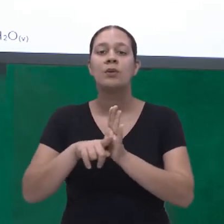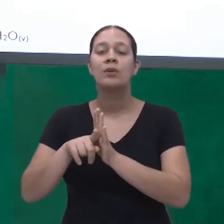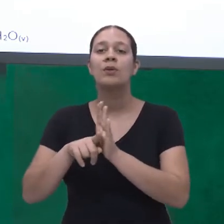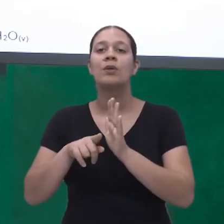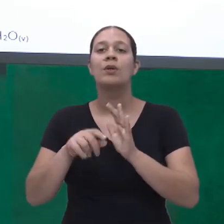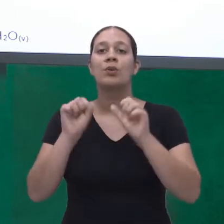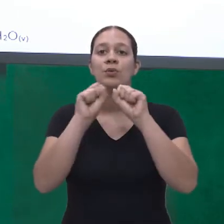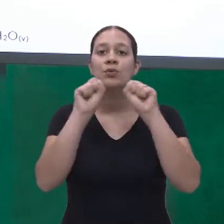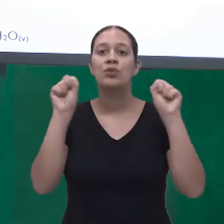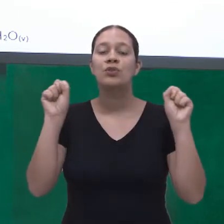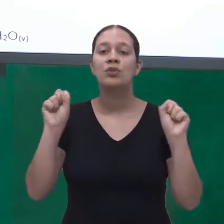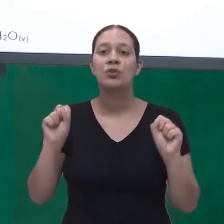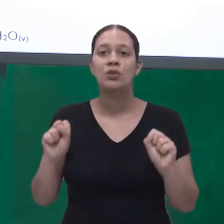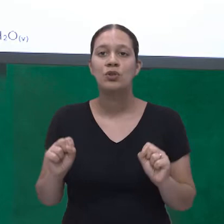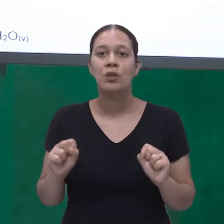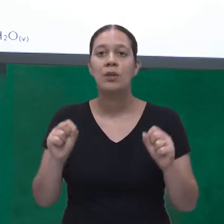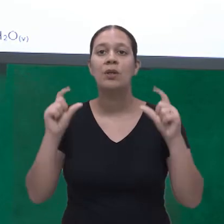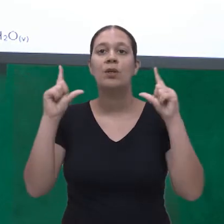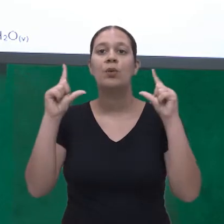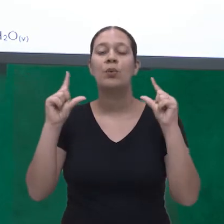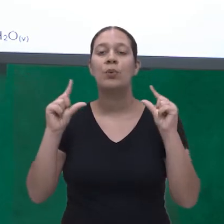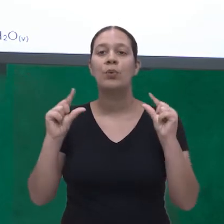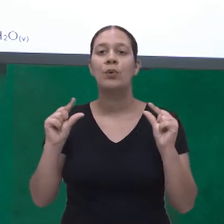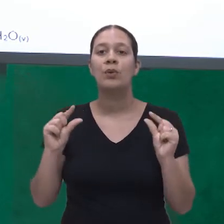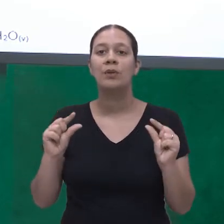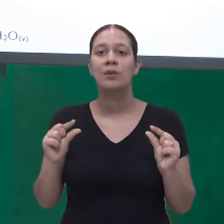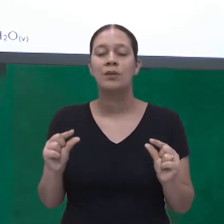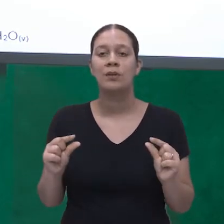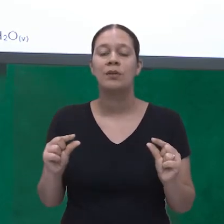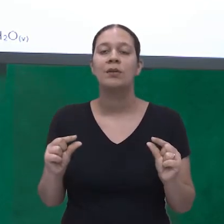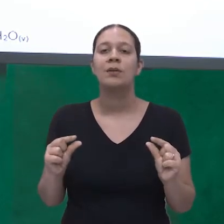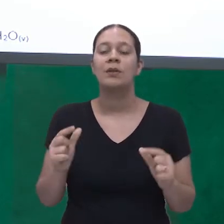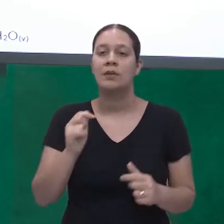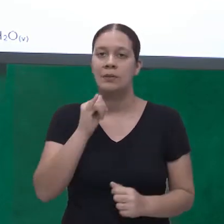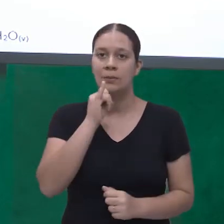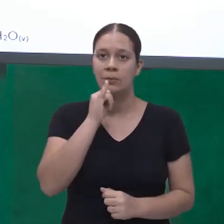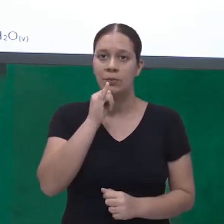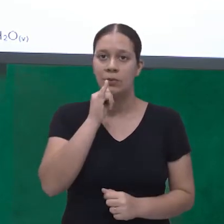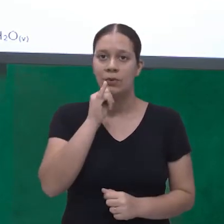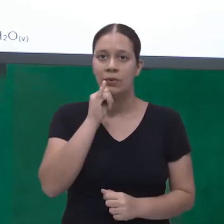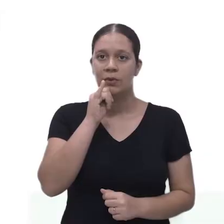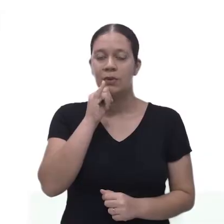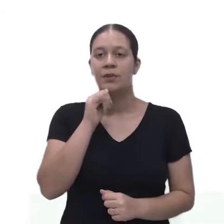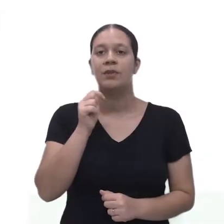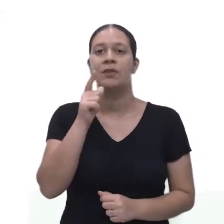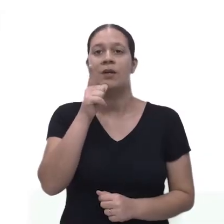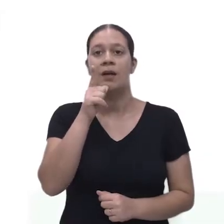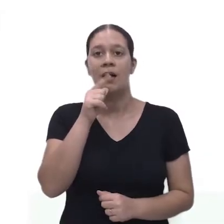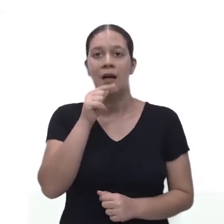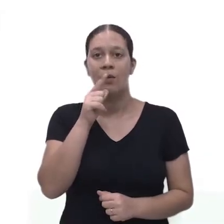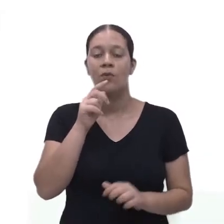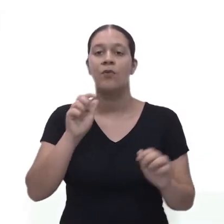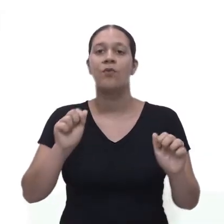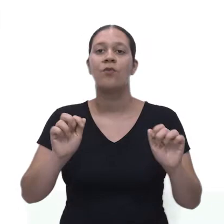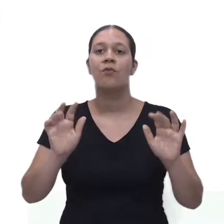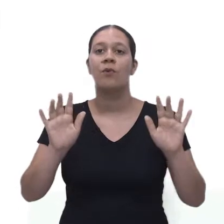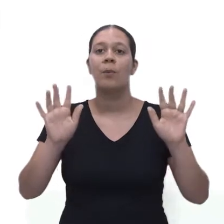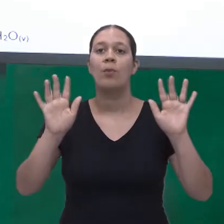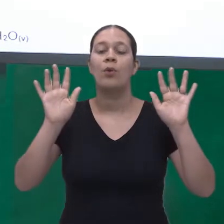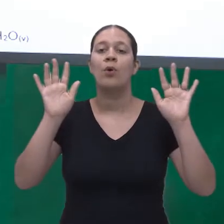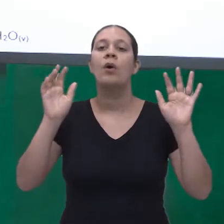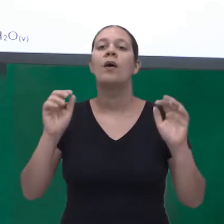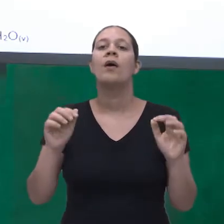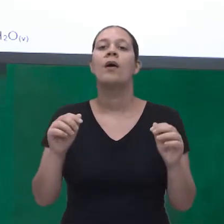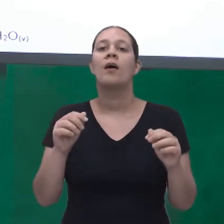sistema encolhe. E aí o sistema encolhendo diminui a entropia. Por exemplo, a água passar de vapor para